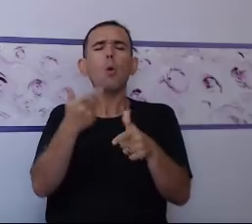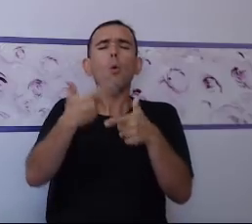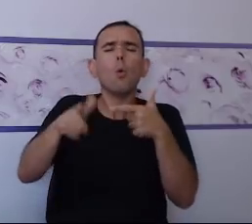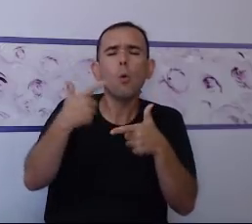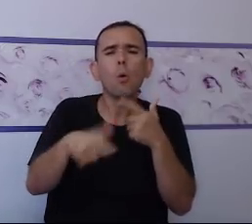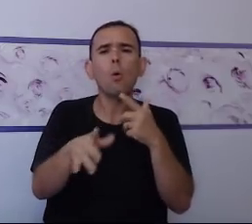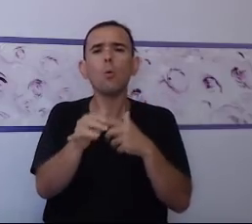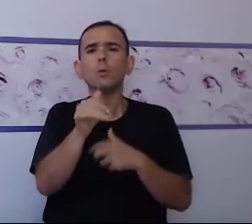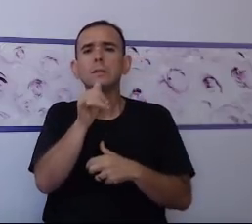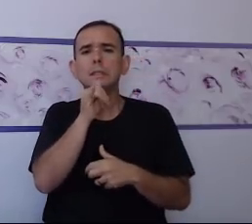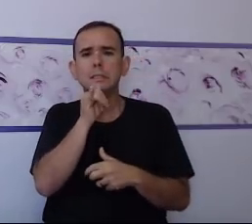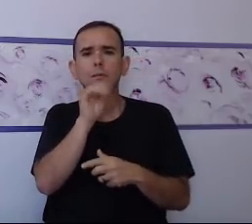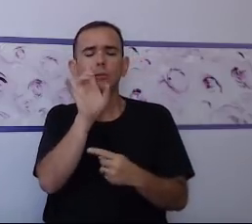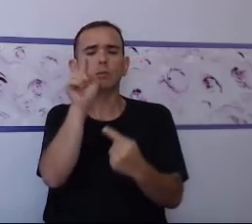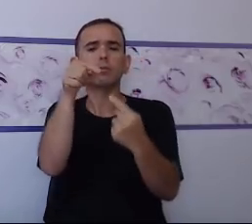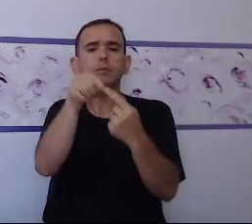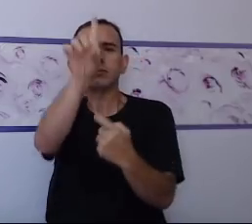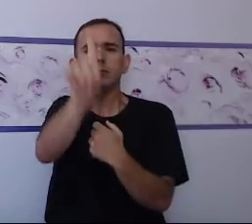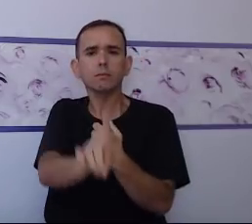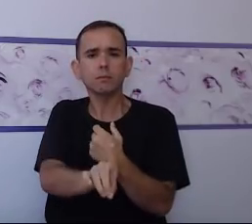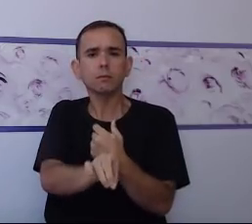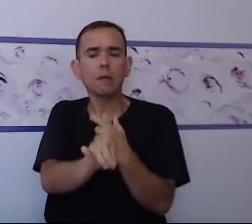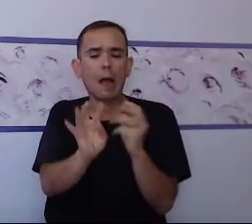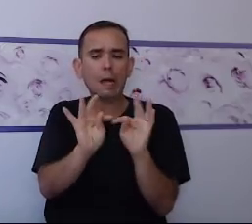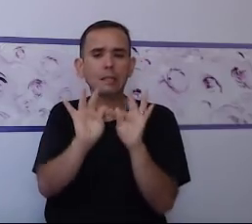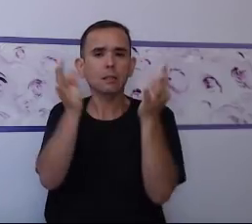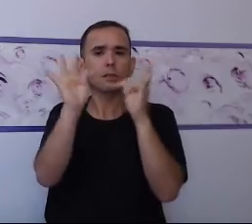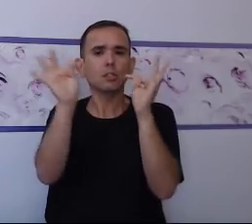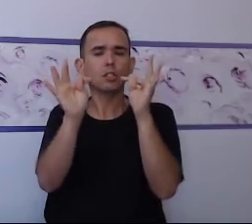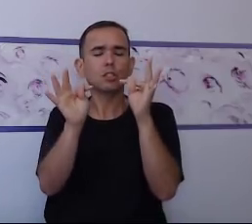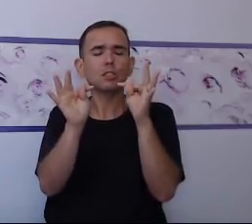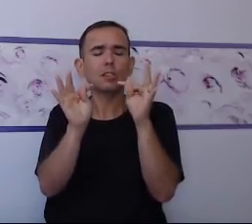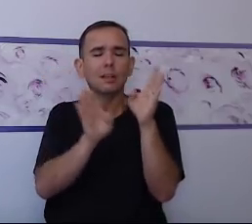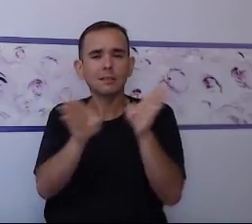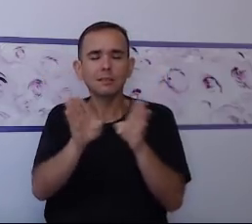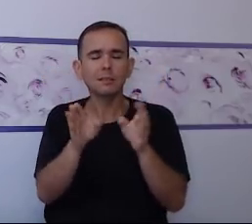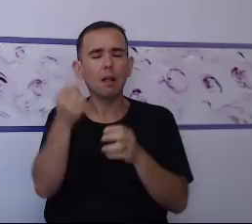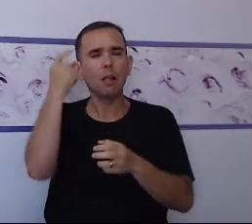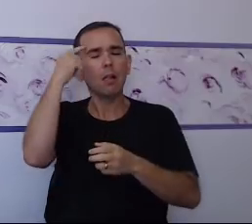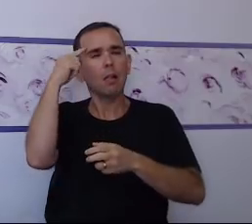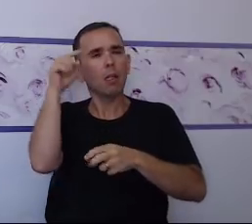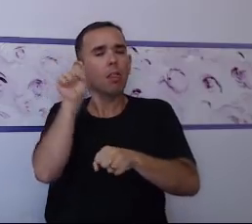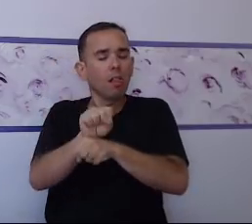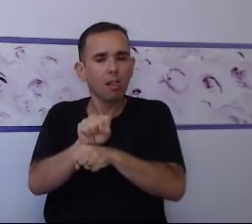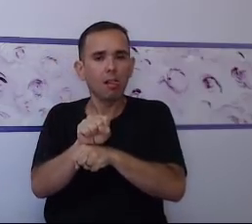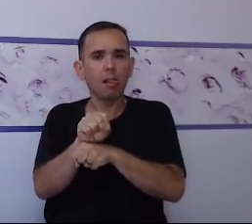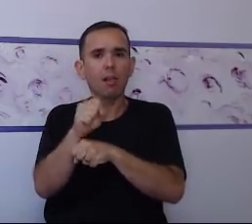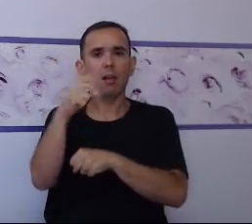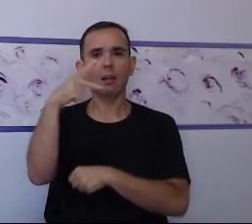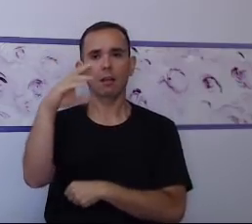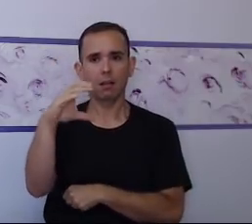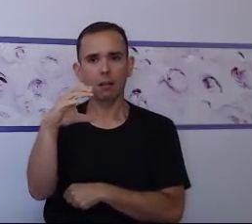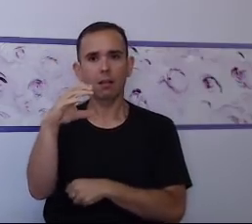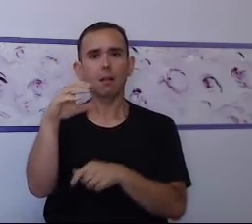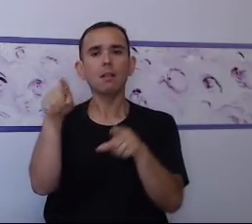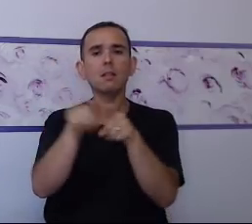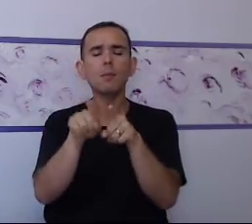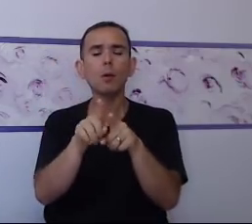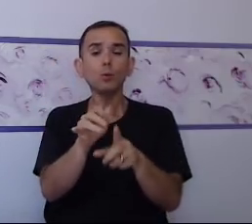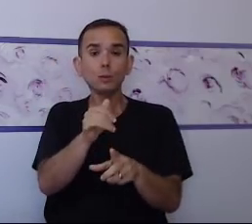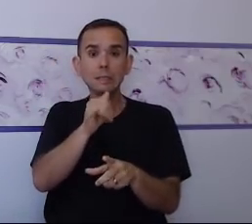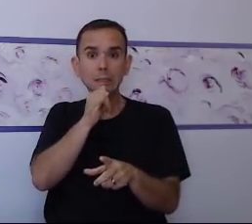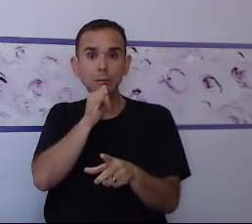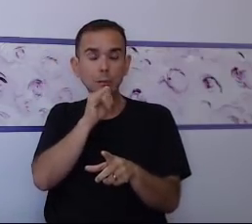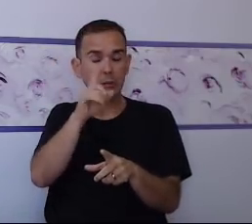as causas da deficiência, a tecnologia assistiva, paralisia cerebral, características, os tipos de